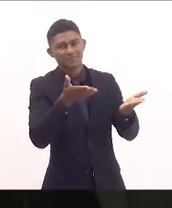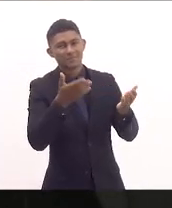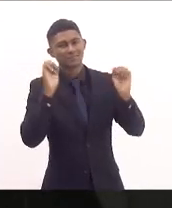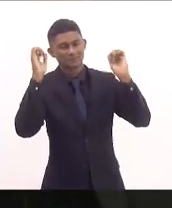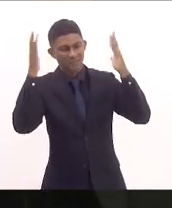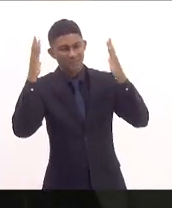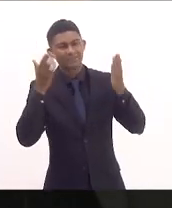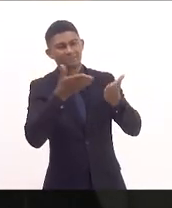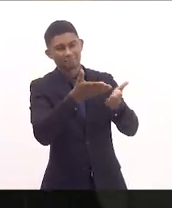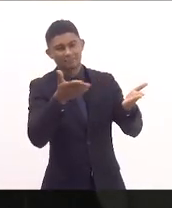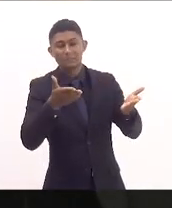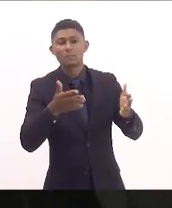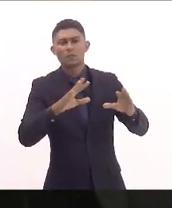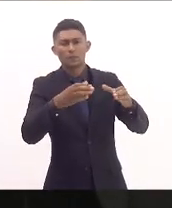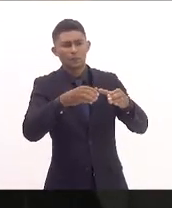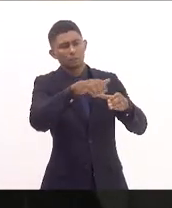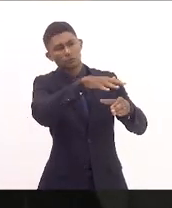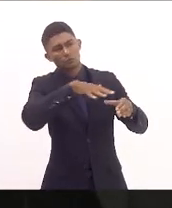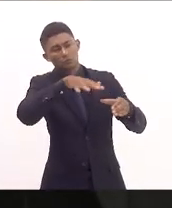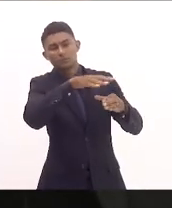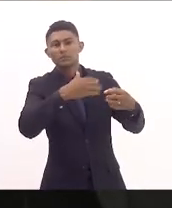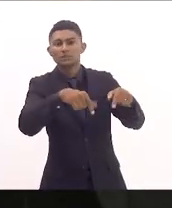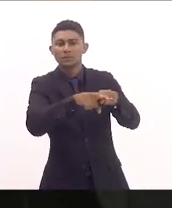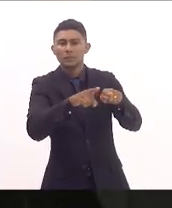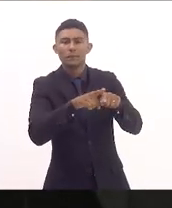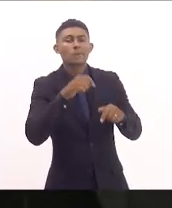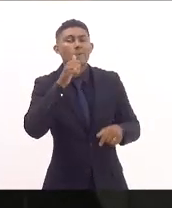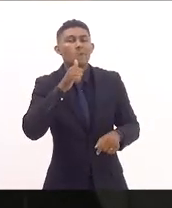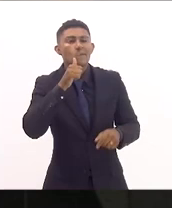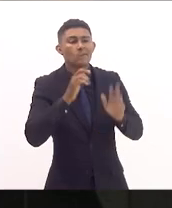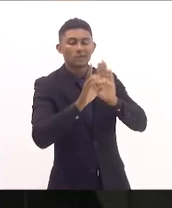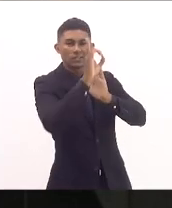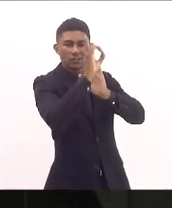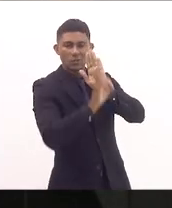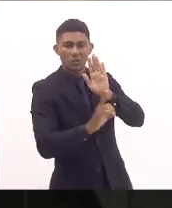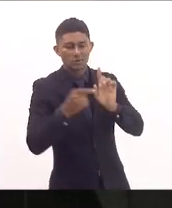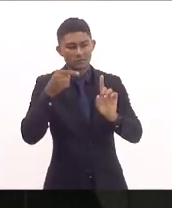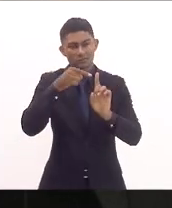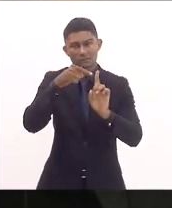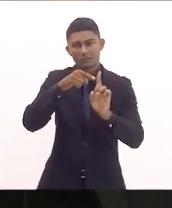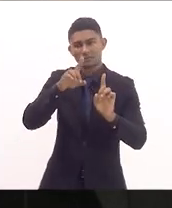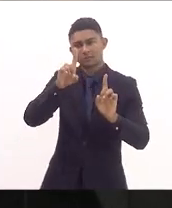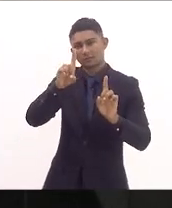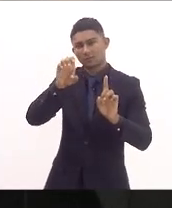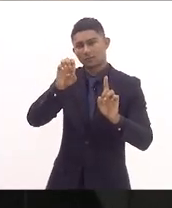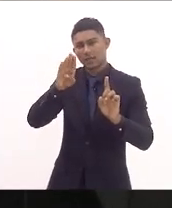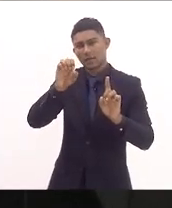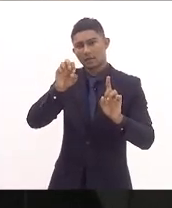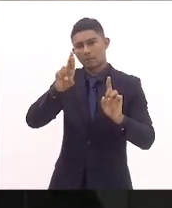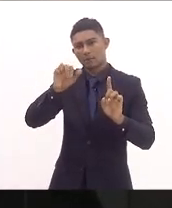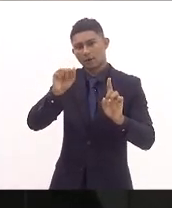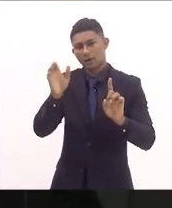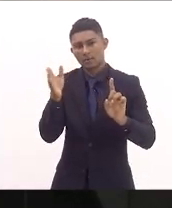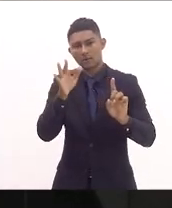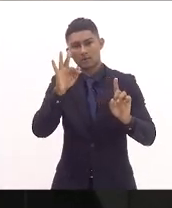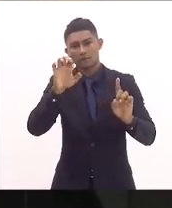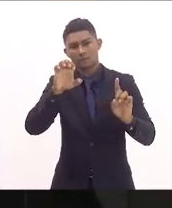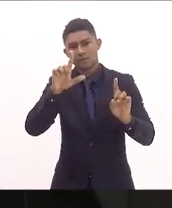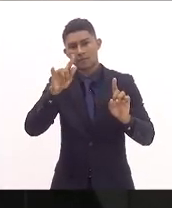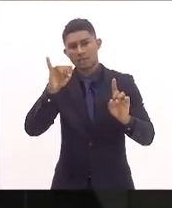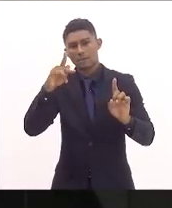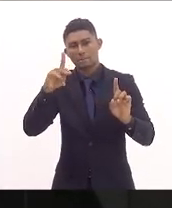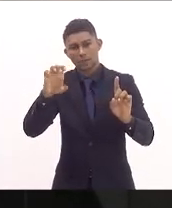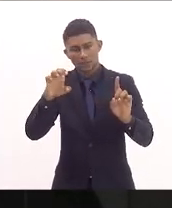a toda equipe especial a sua diretora Débora Felipe de Souza Batista